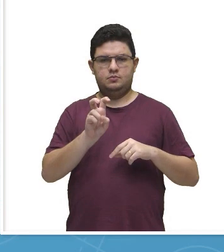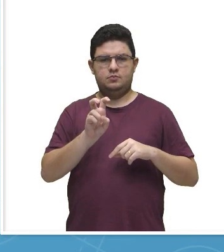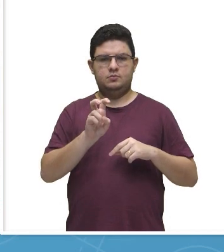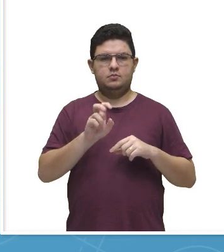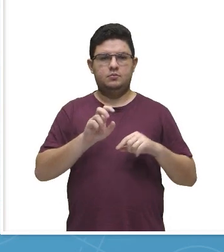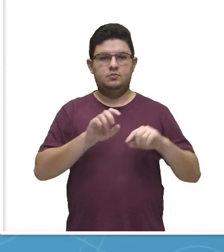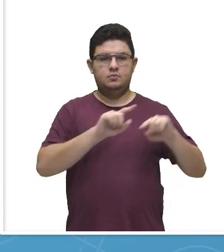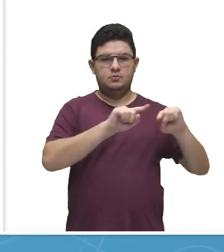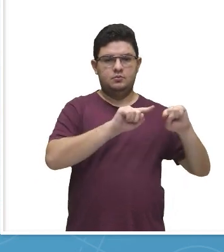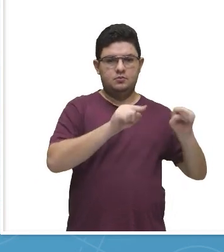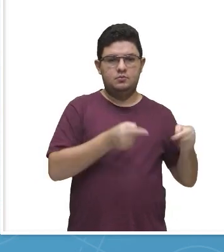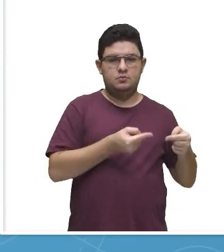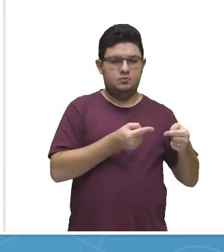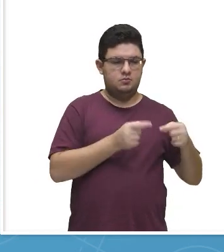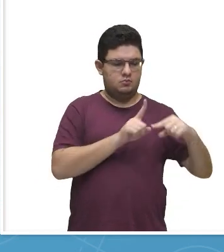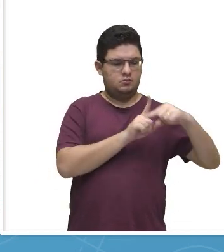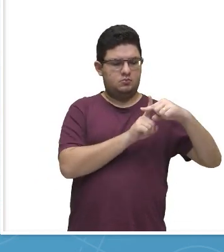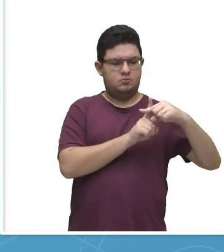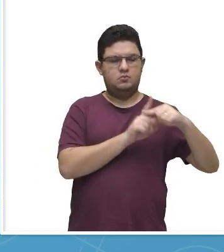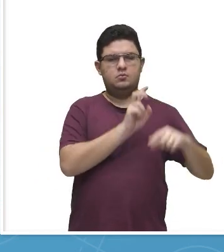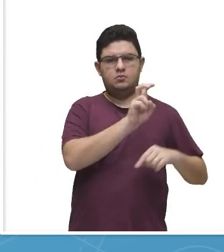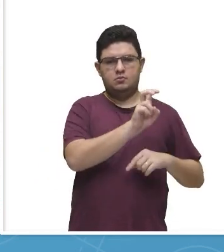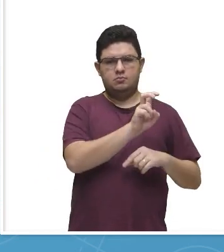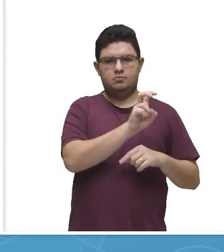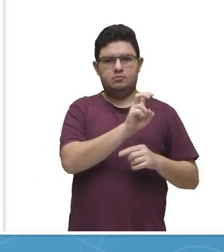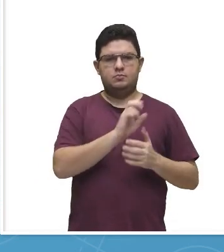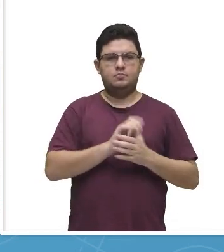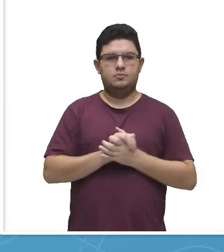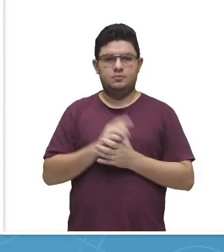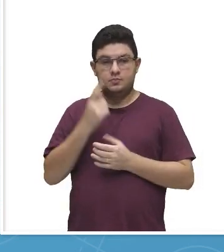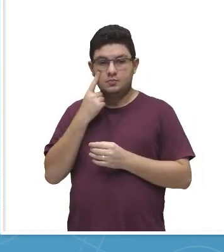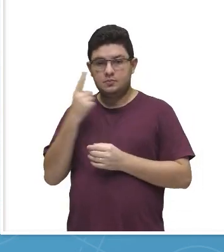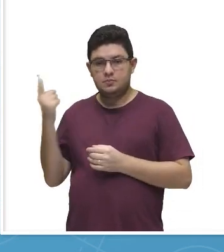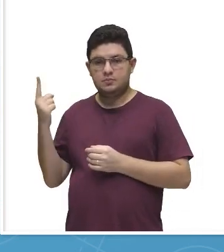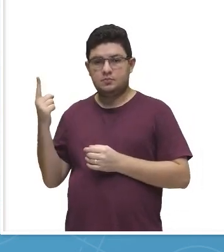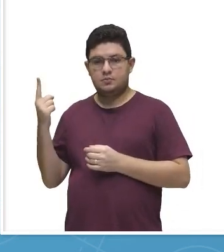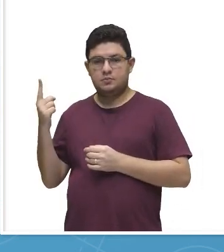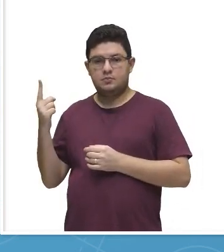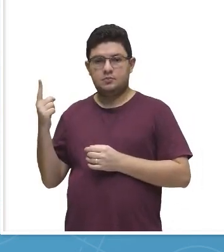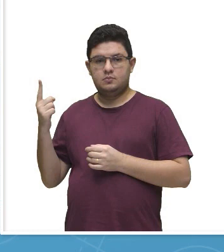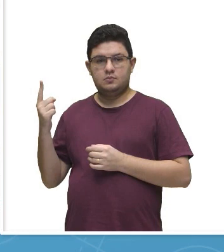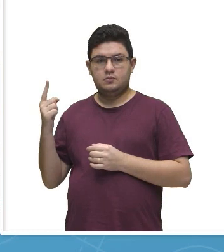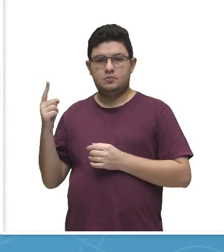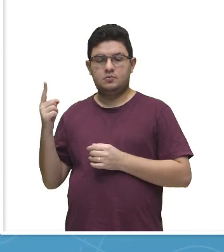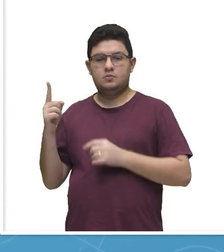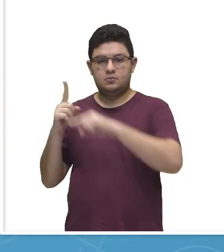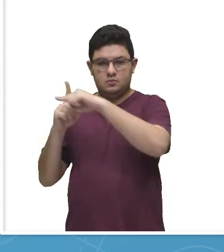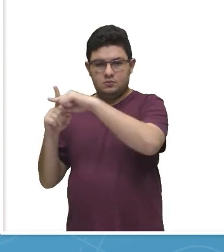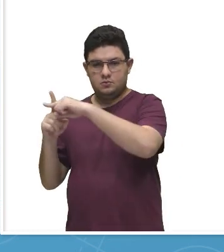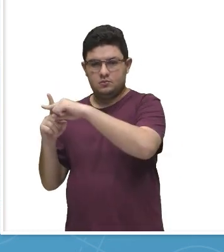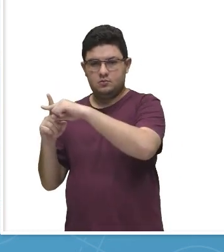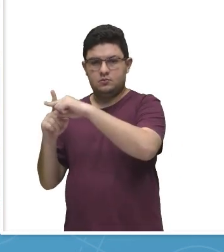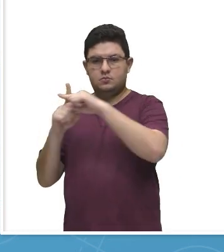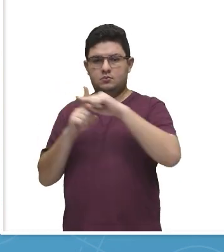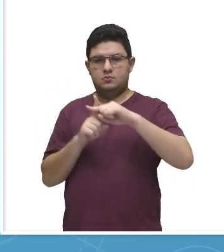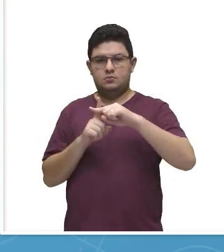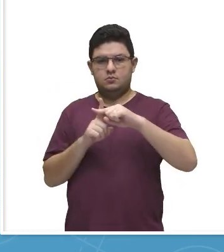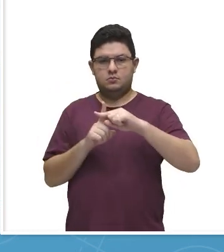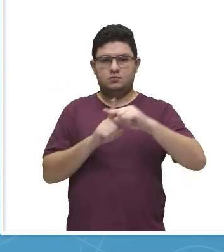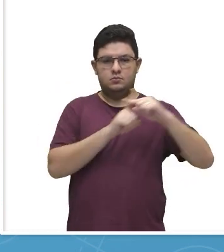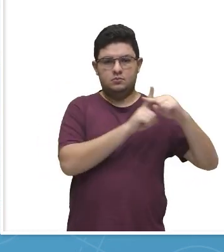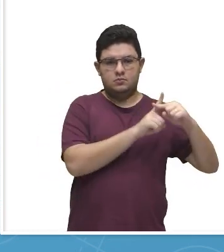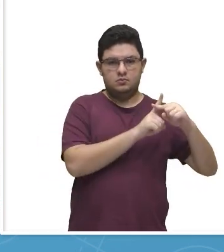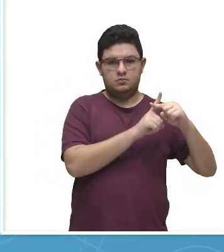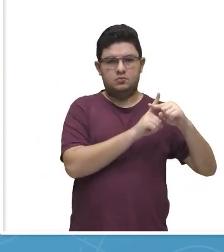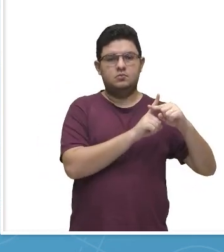Mais vezes mais, mais vezes mais, mais vezes mais, mais. No caso, como se trata de um